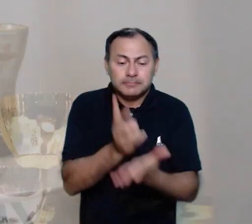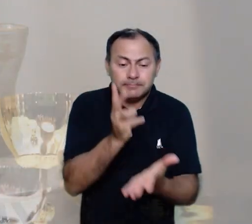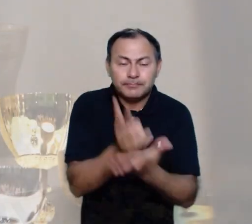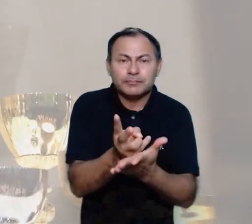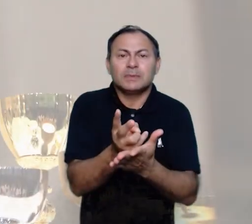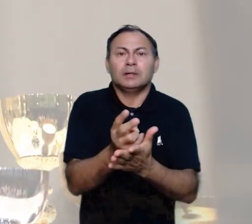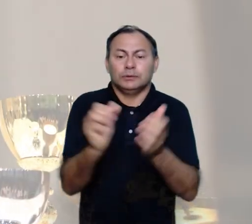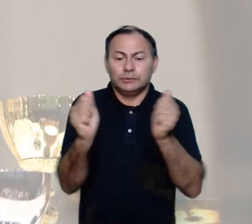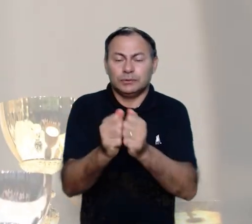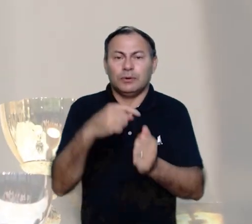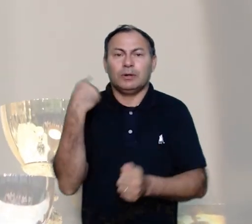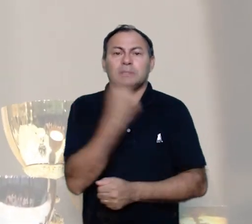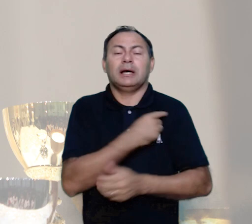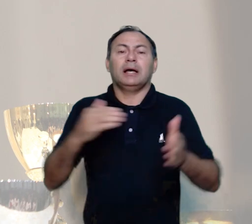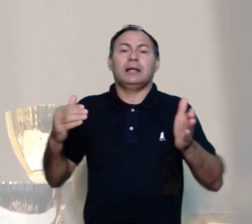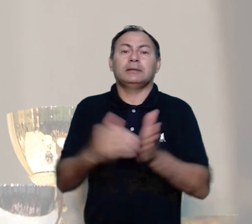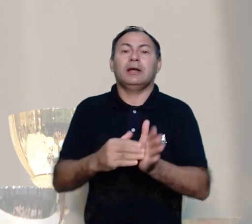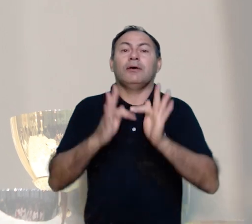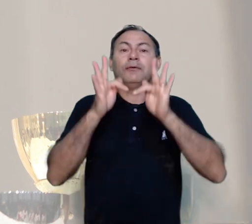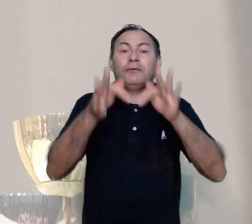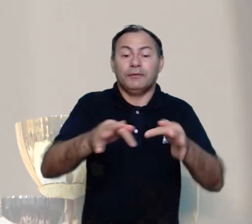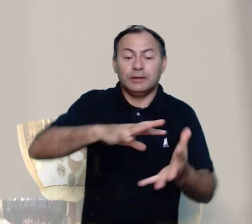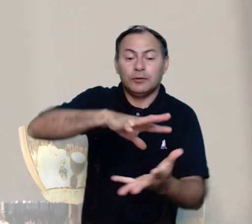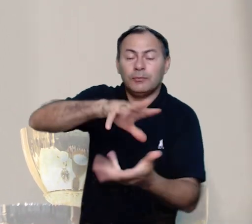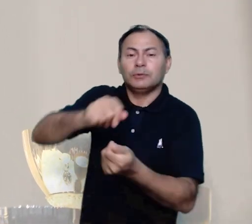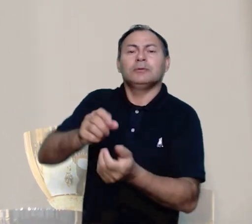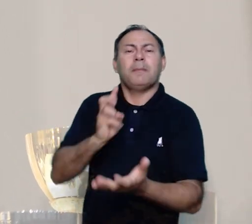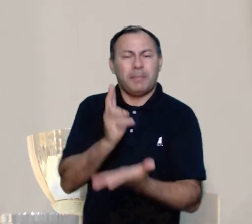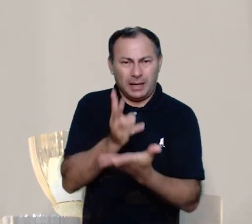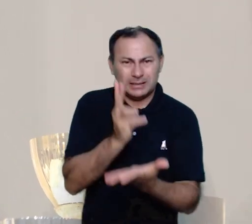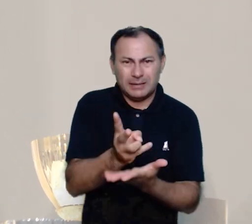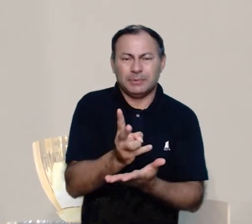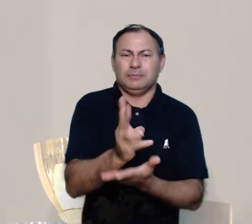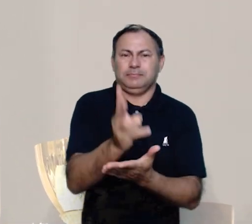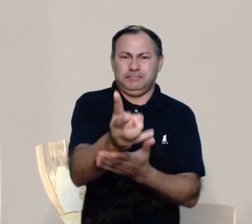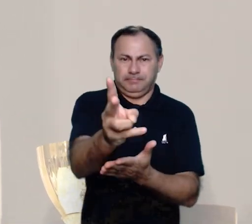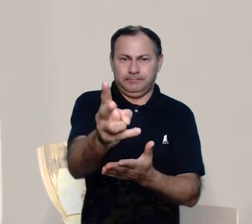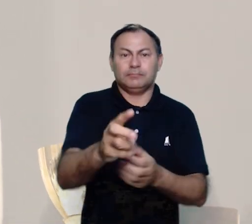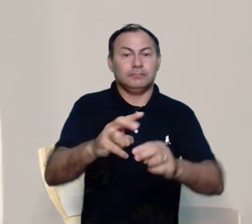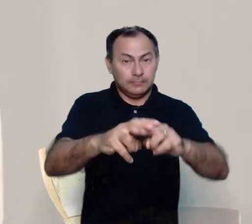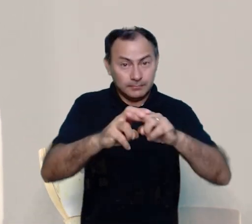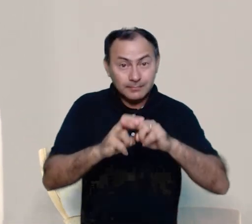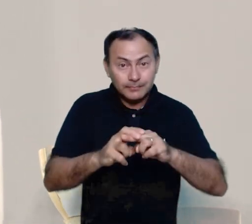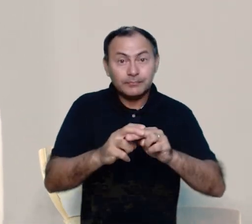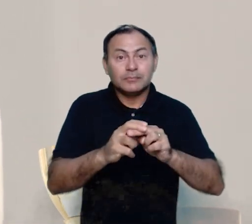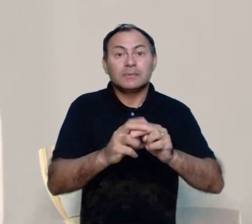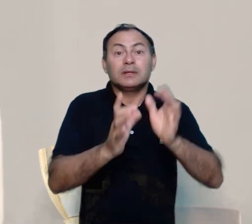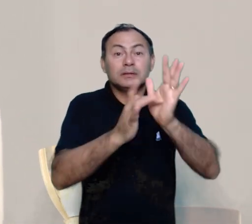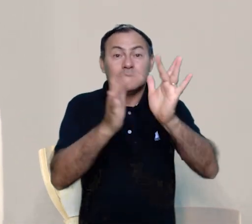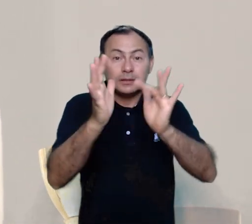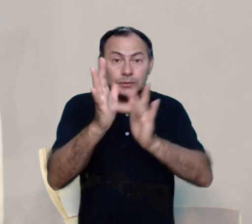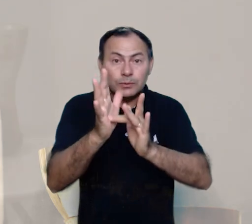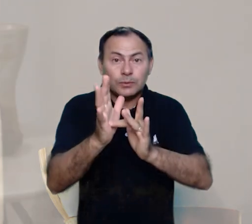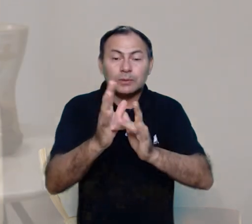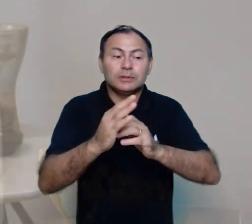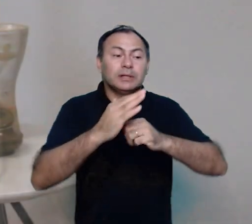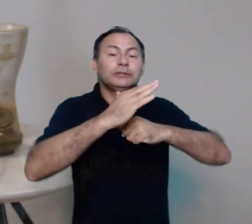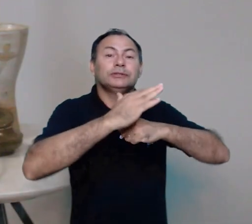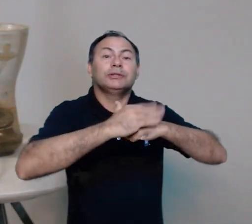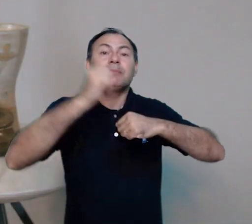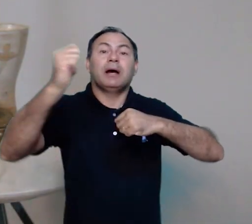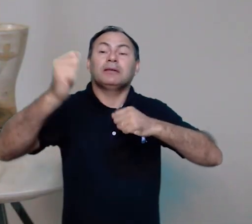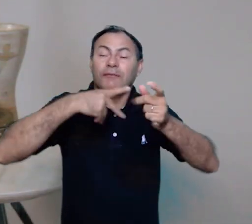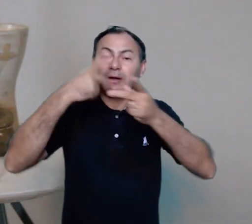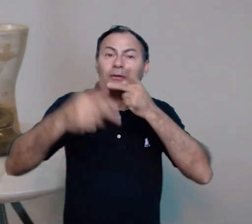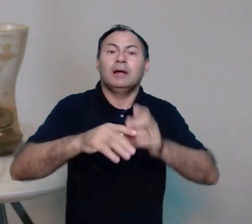permanecer em nosso meio até o fim dos tempos, para sempre. Por isso mesmo, Jesus